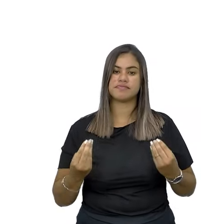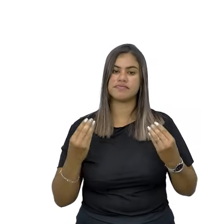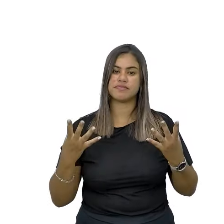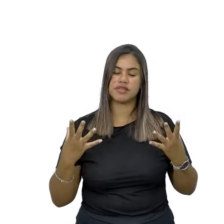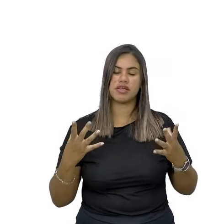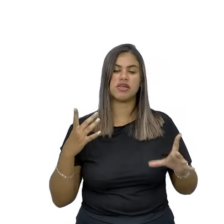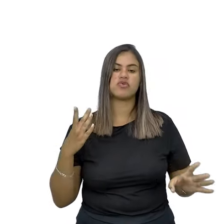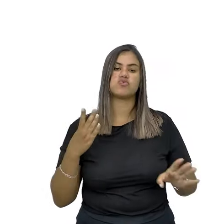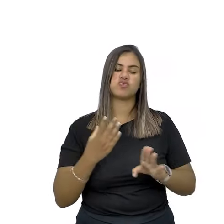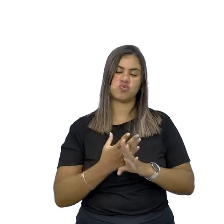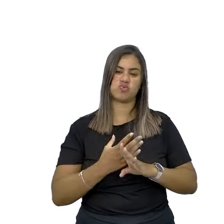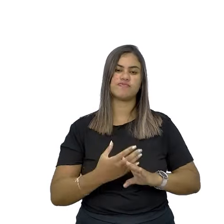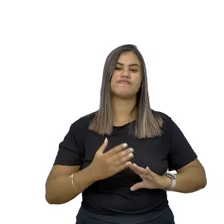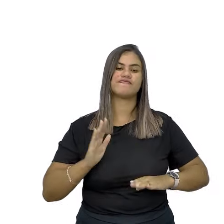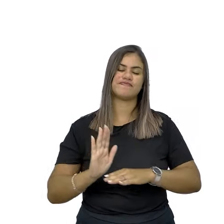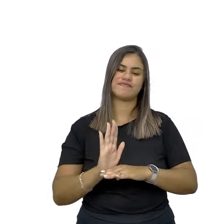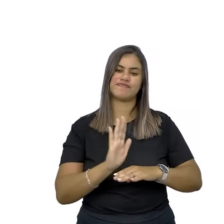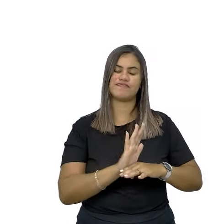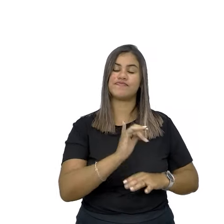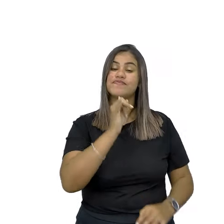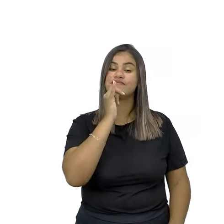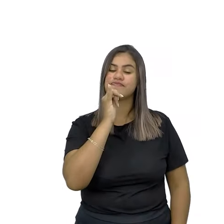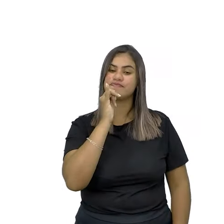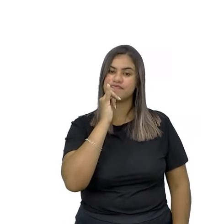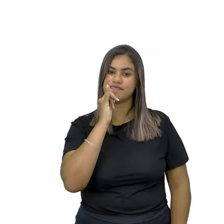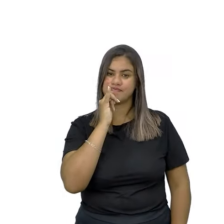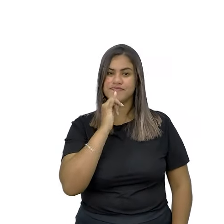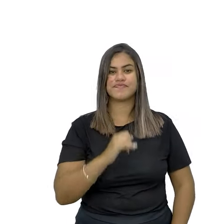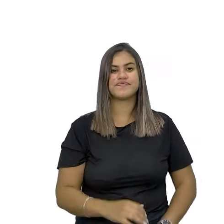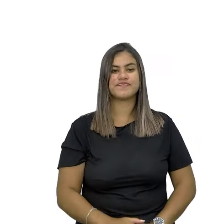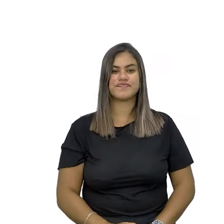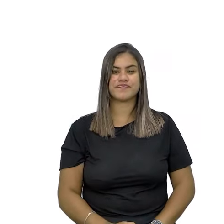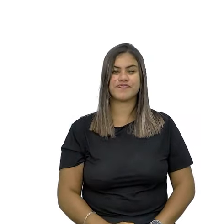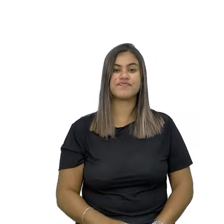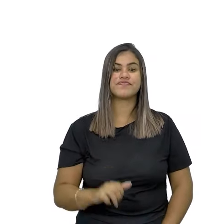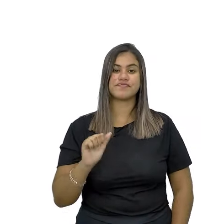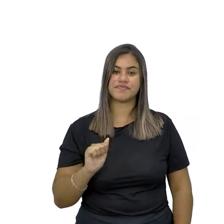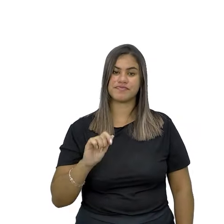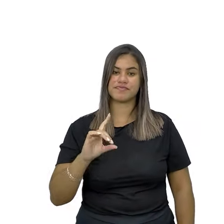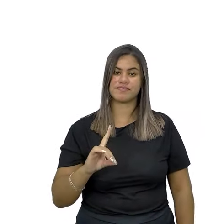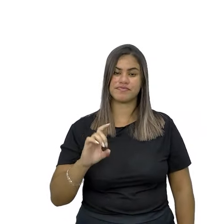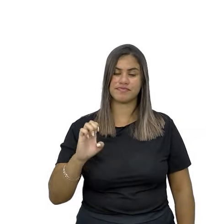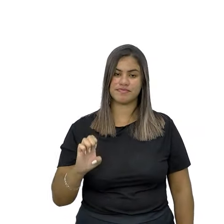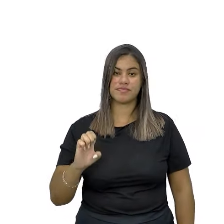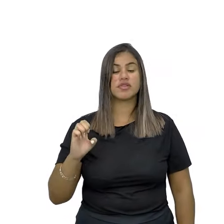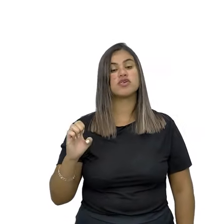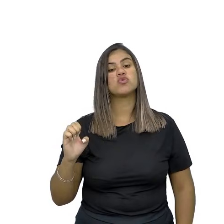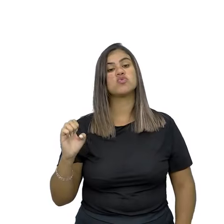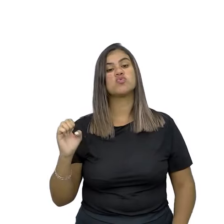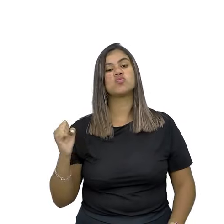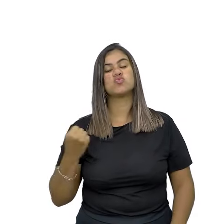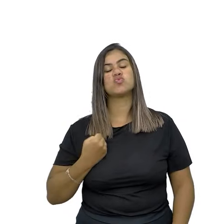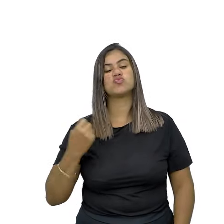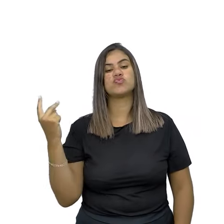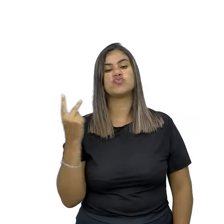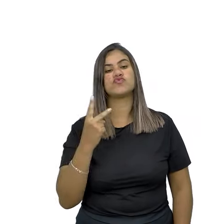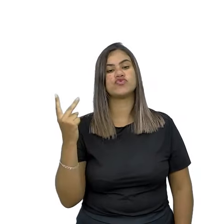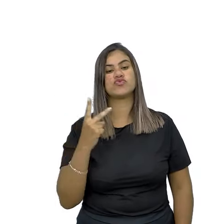encontro essas dificuldades. Por exemplo, a ADE 2022, da terceira série do